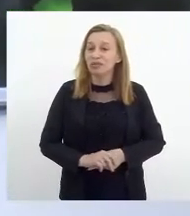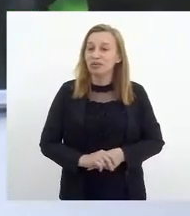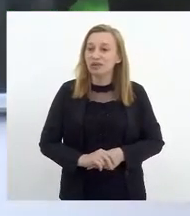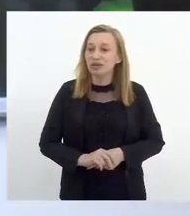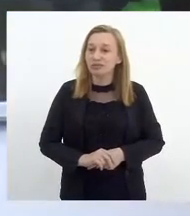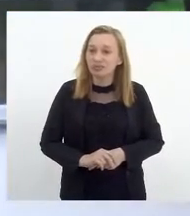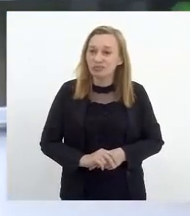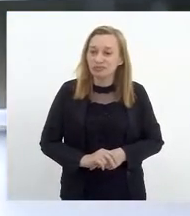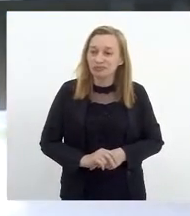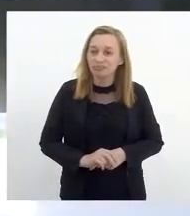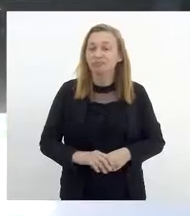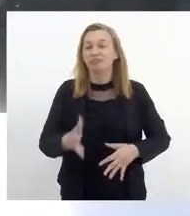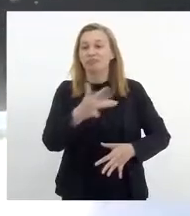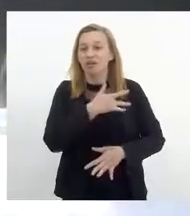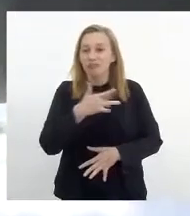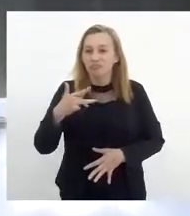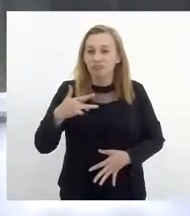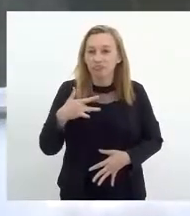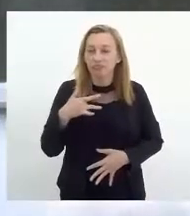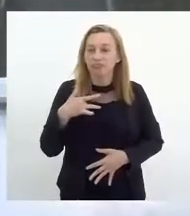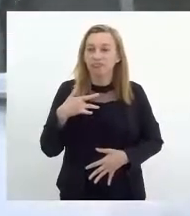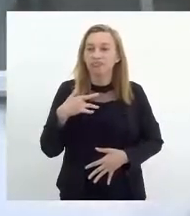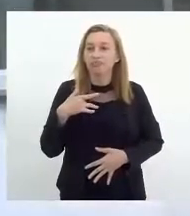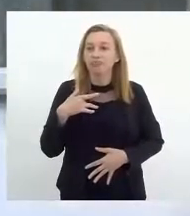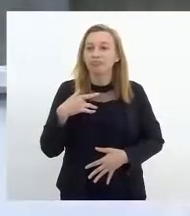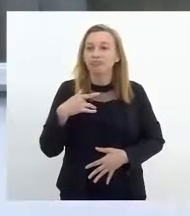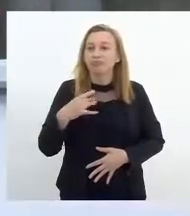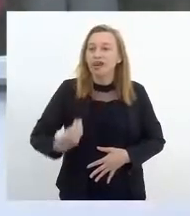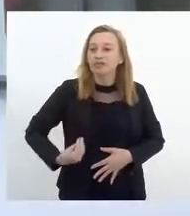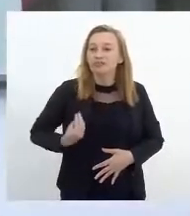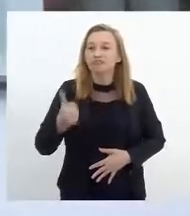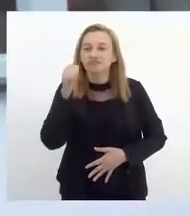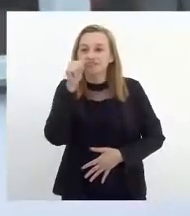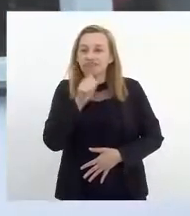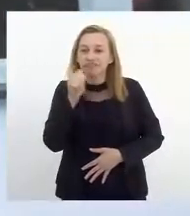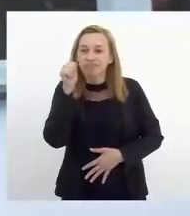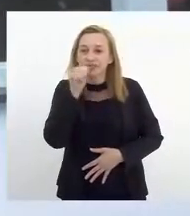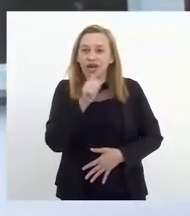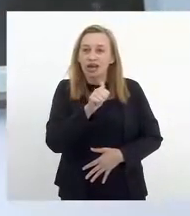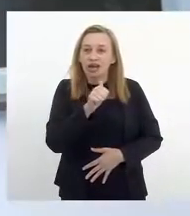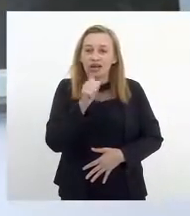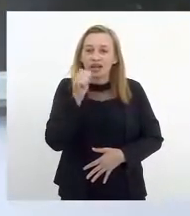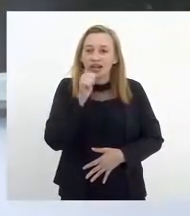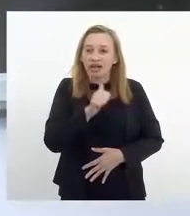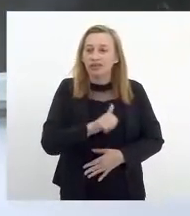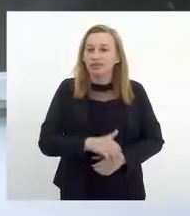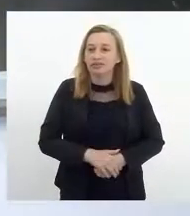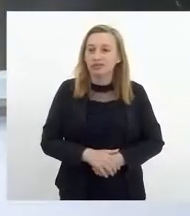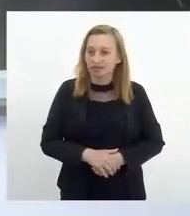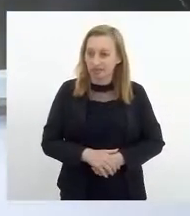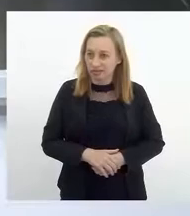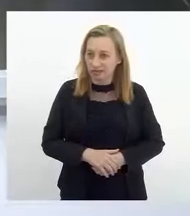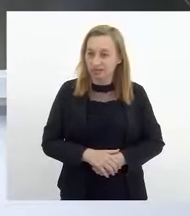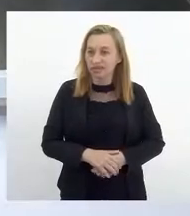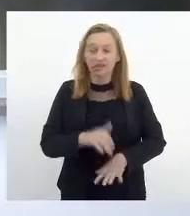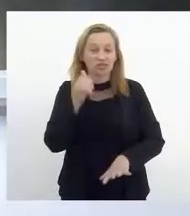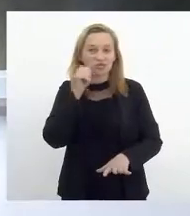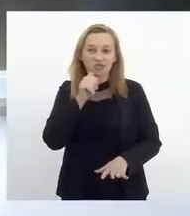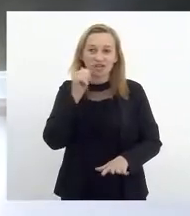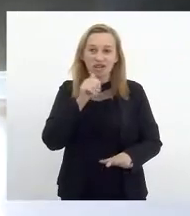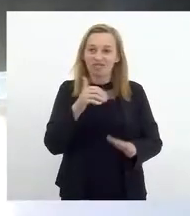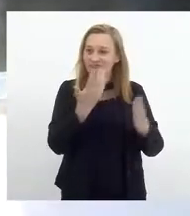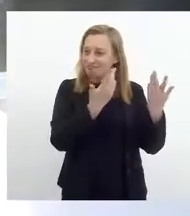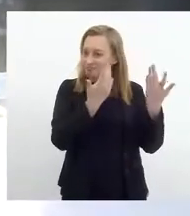Na área da saúde, a presença das mulheres, a atuação profissional das mulheres,